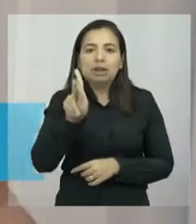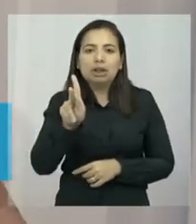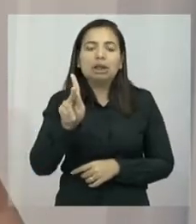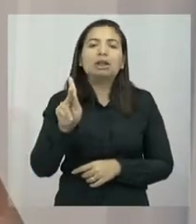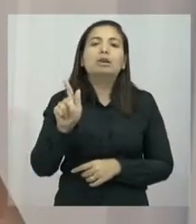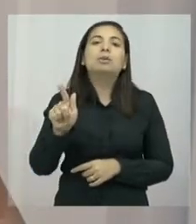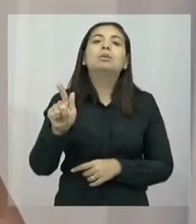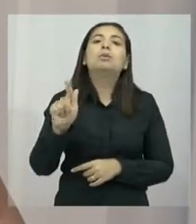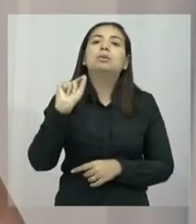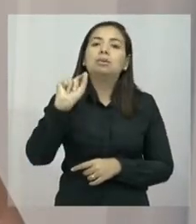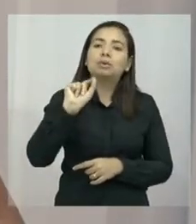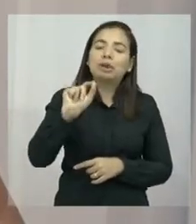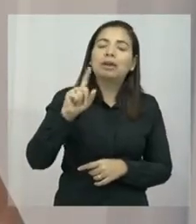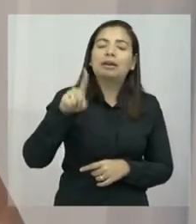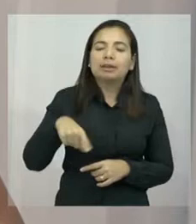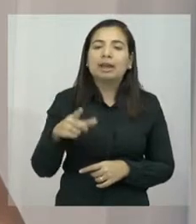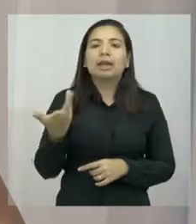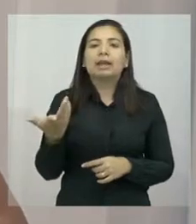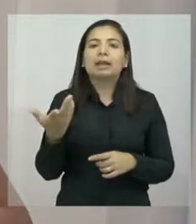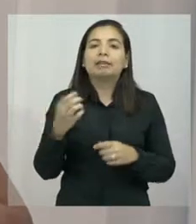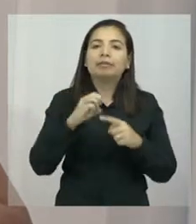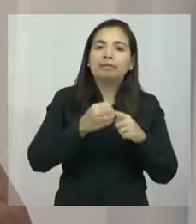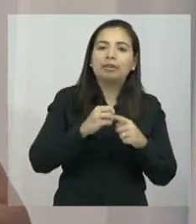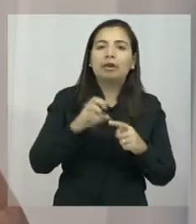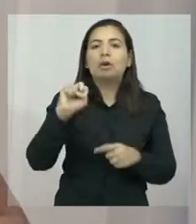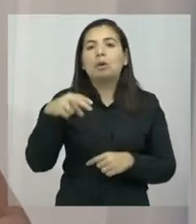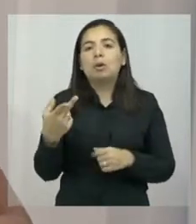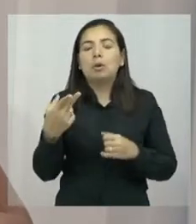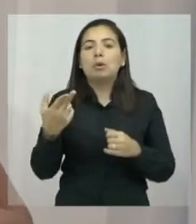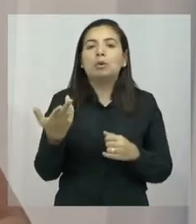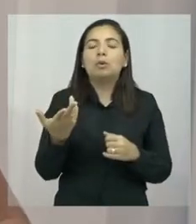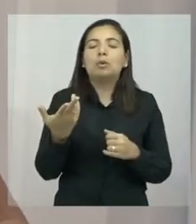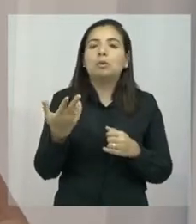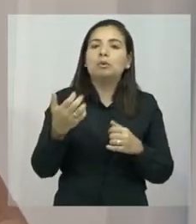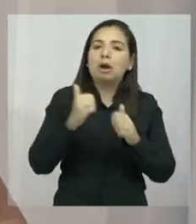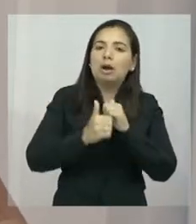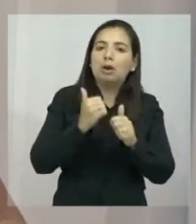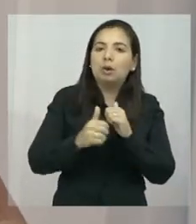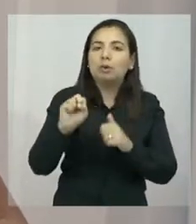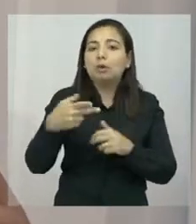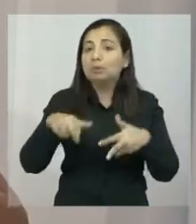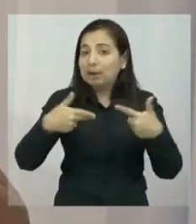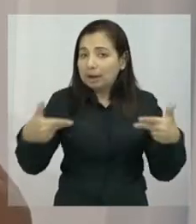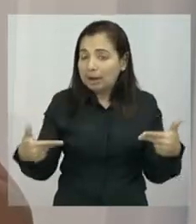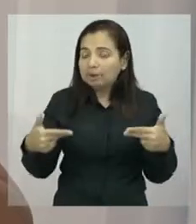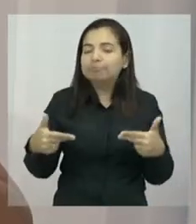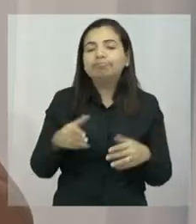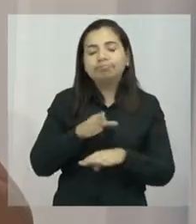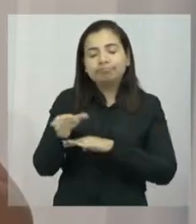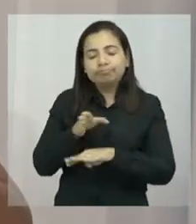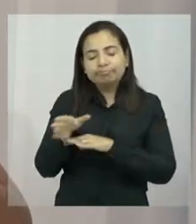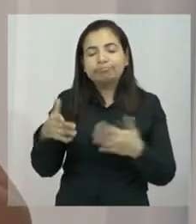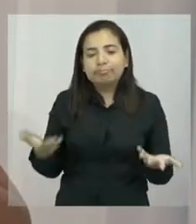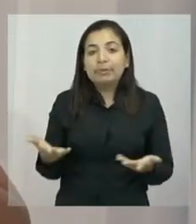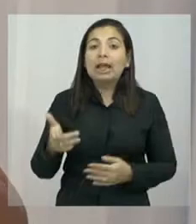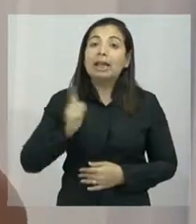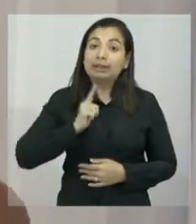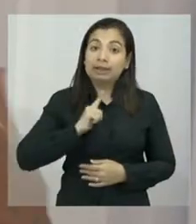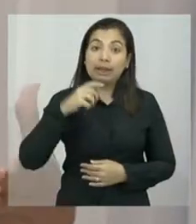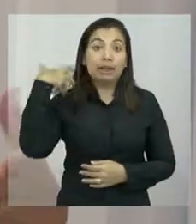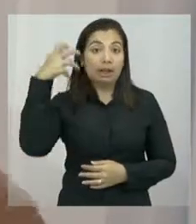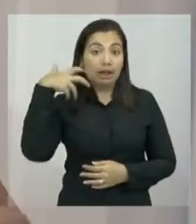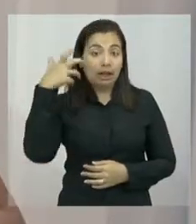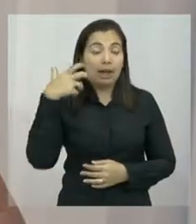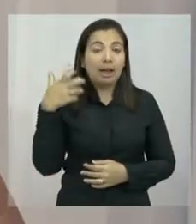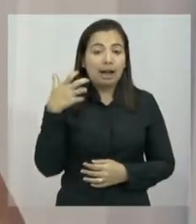de Gabriela Rocha. Né? E que nós possamos estar lá celebrando juntamente com ela essa paz que contagia, que é o